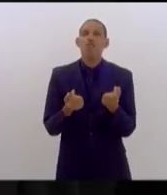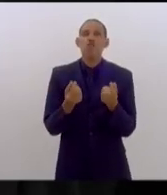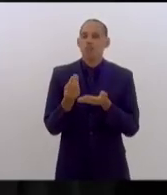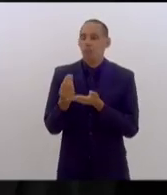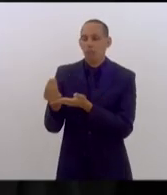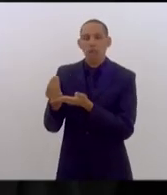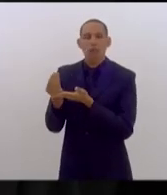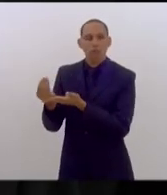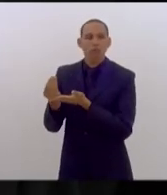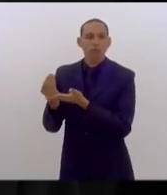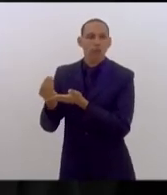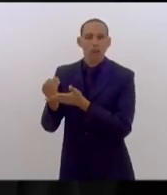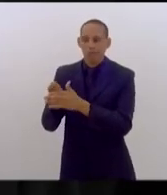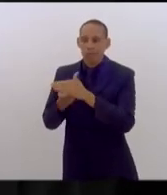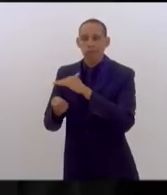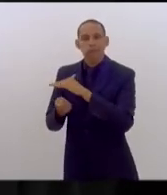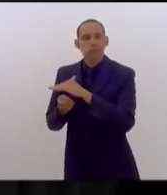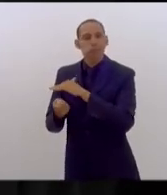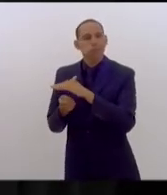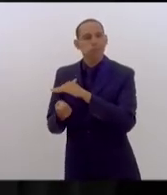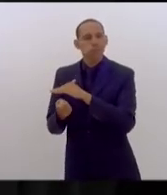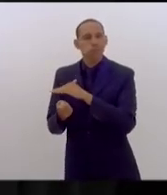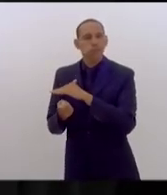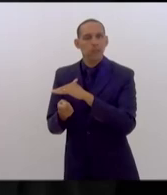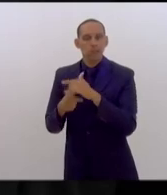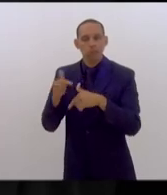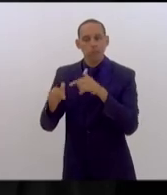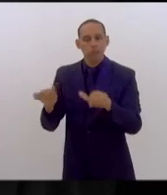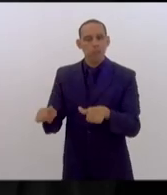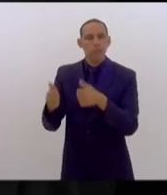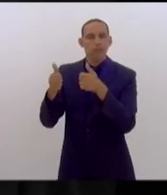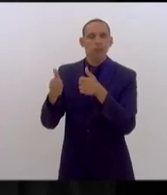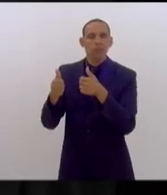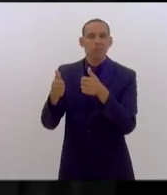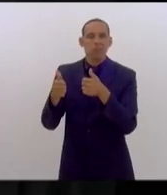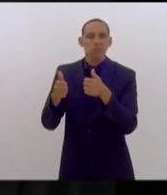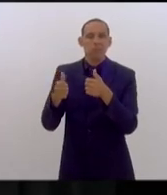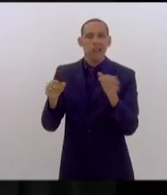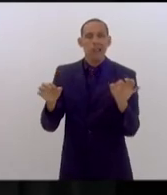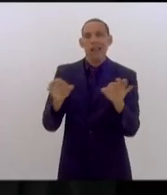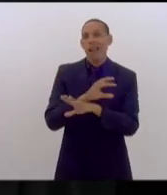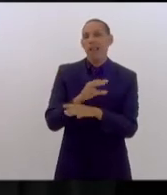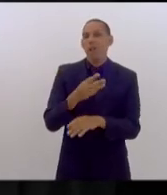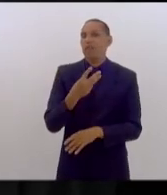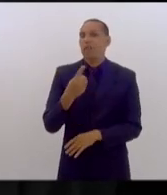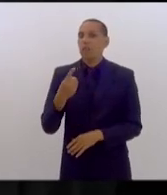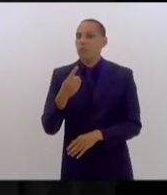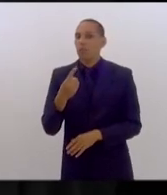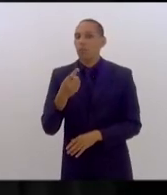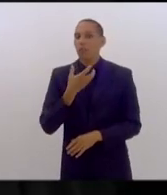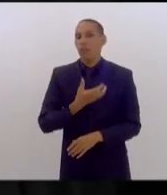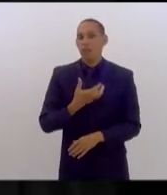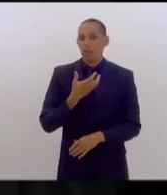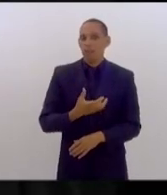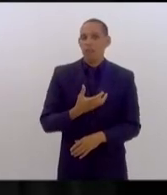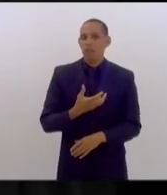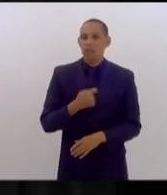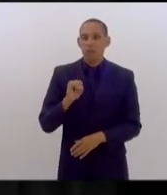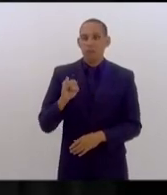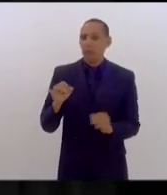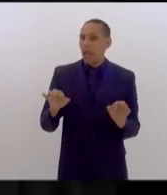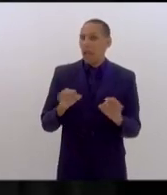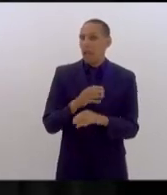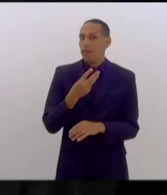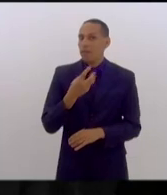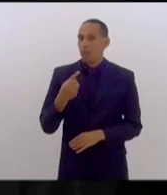de recursos para investimentos e melhoria operacional findará em 3112 se